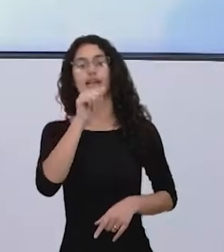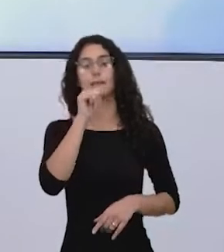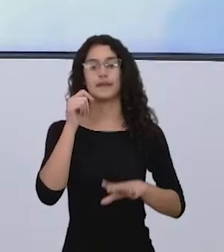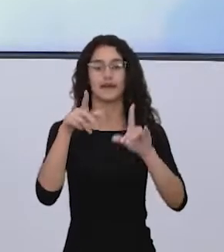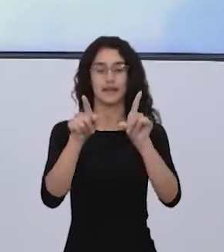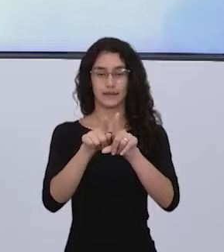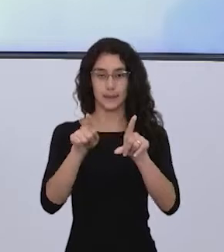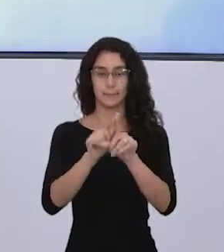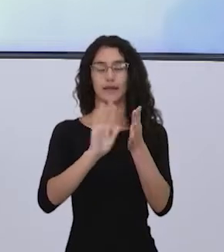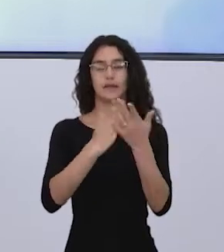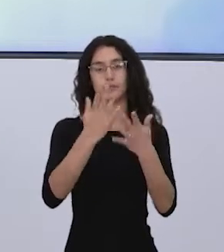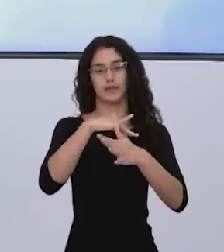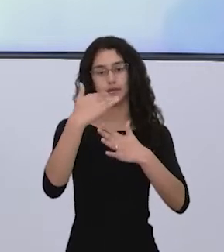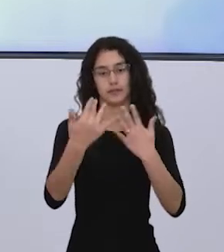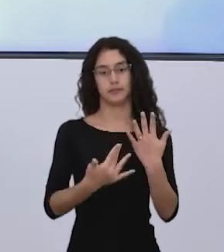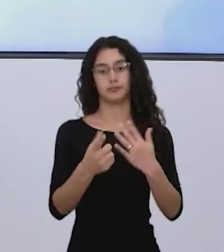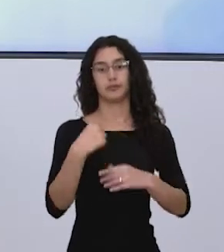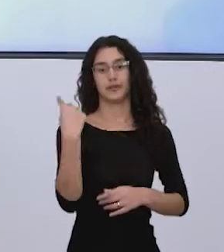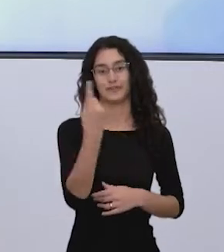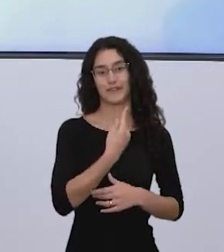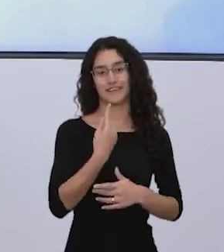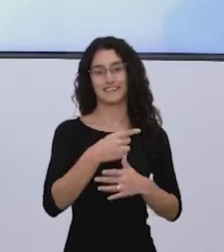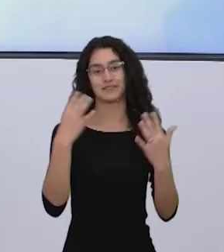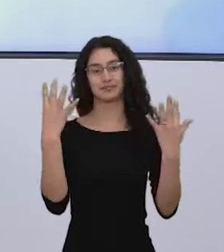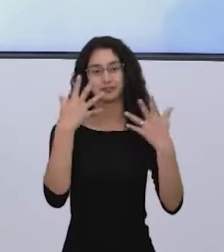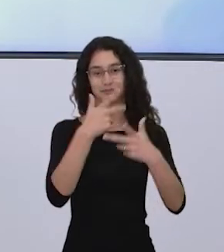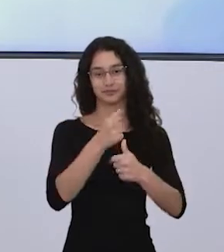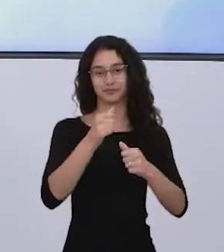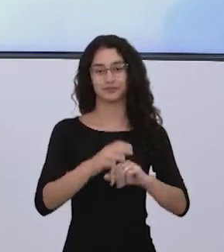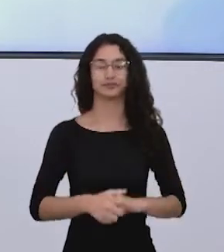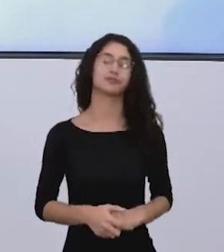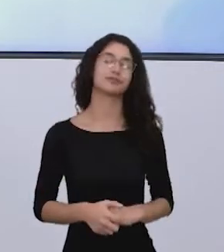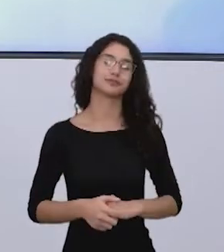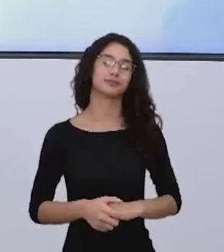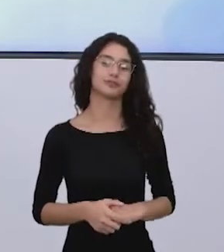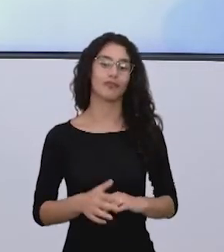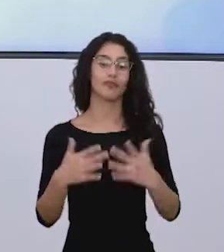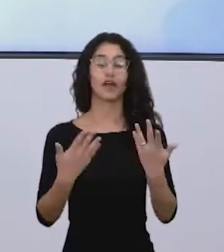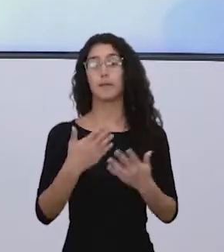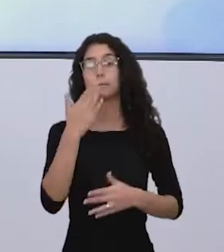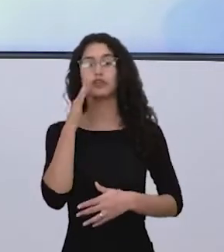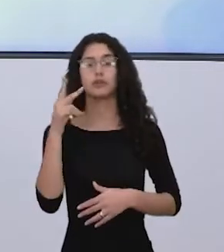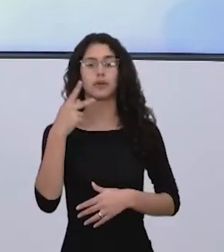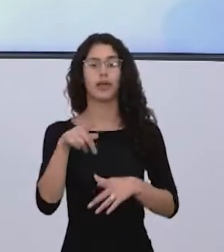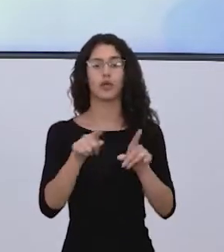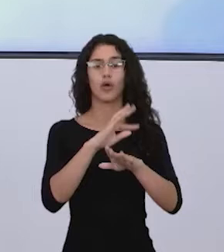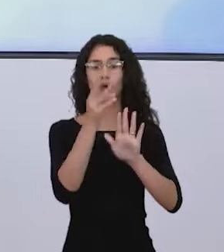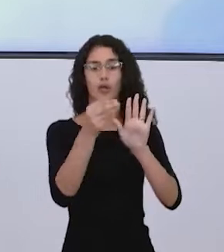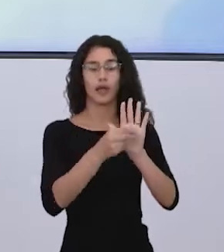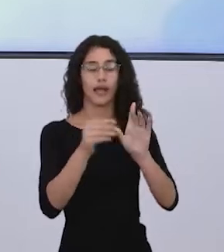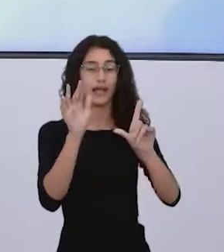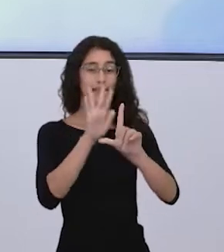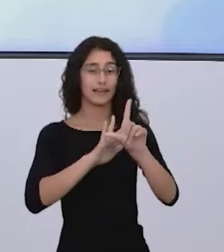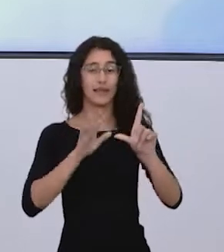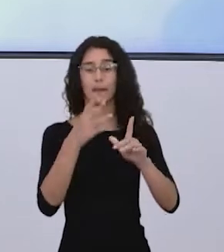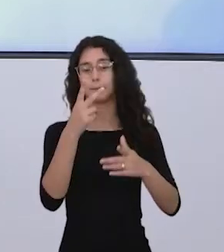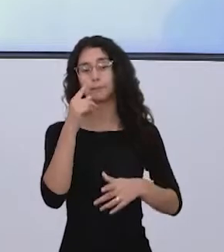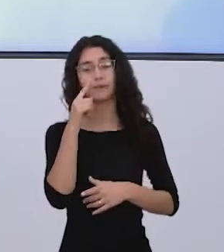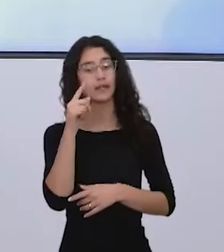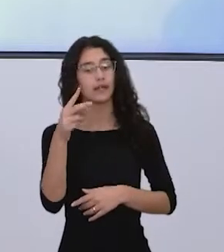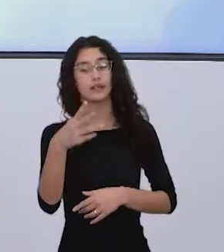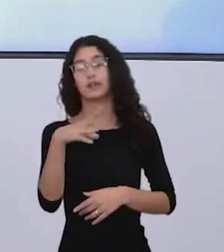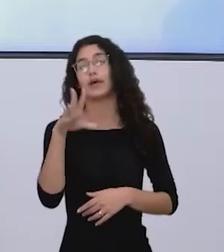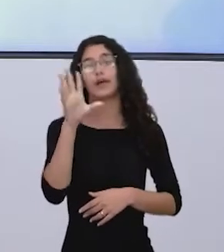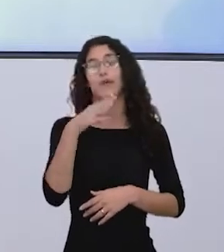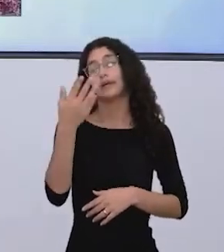né? Ali interpretando pra gente as libras maravilhosas. E eu nem vou pedir para os meninos colocarem na tela, porque assim, vocês não aguentam